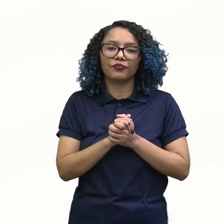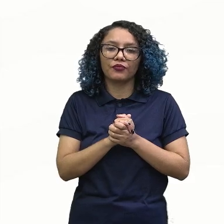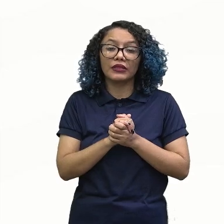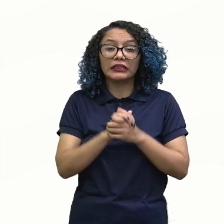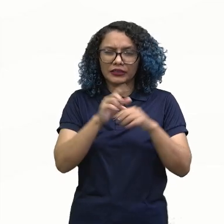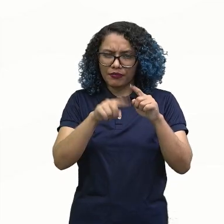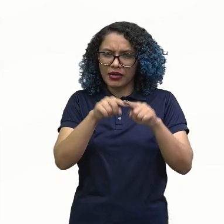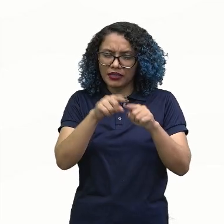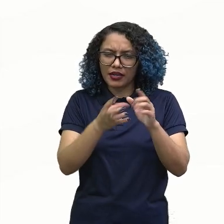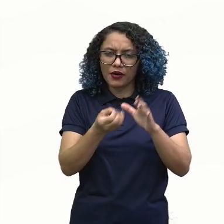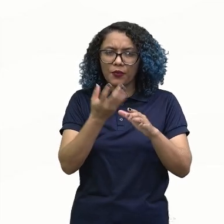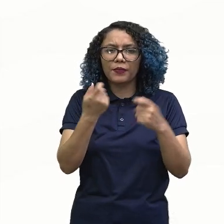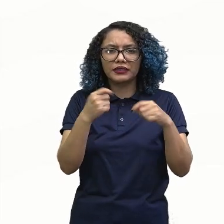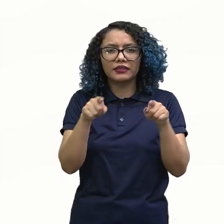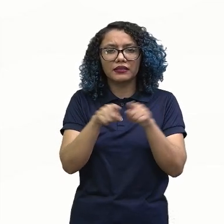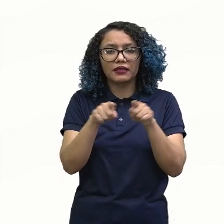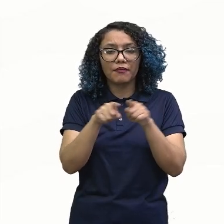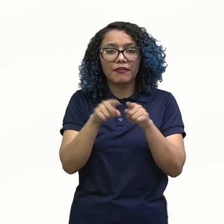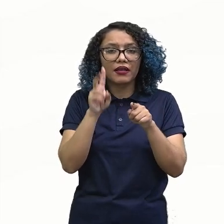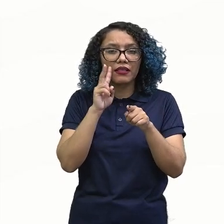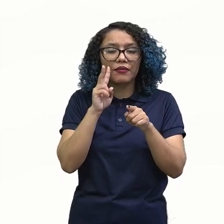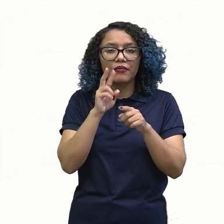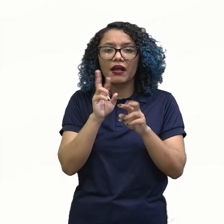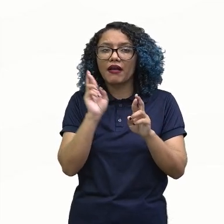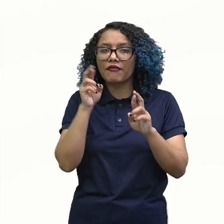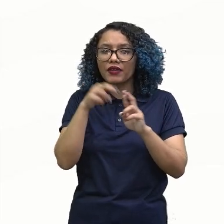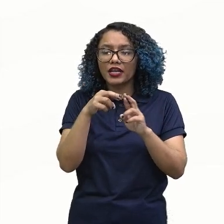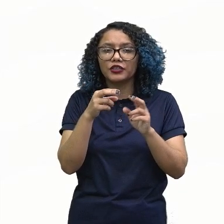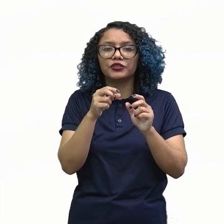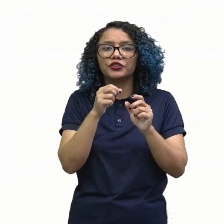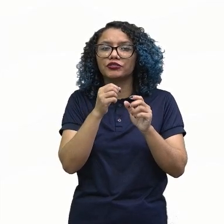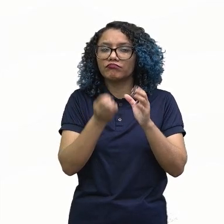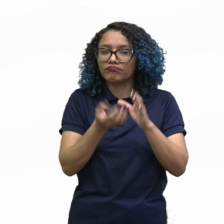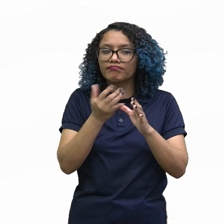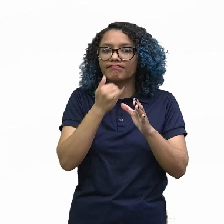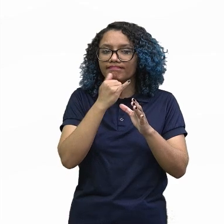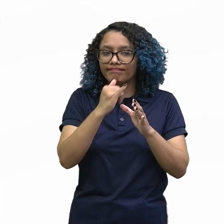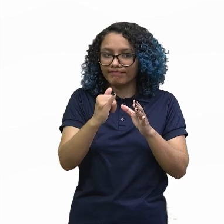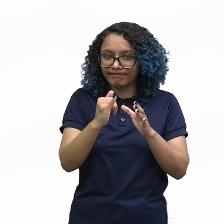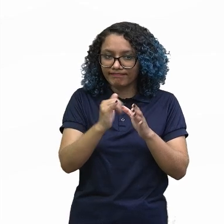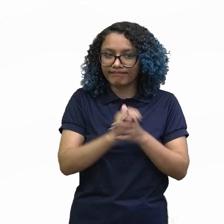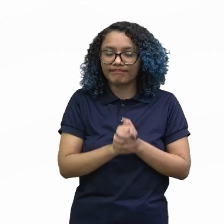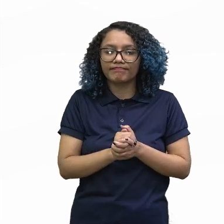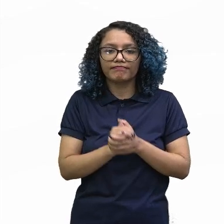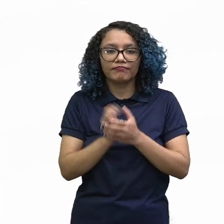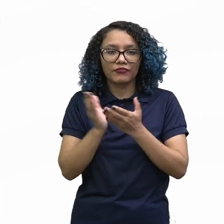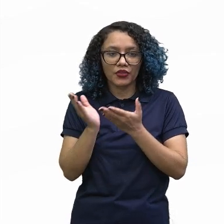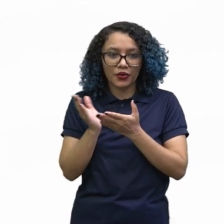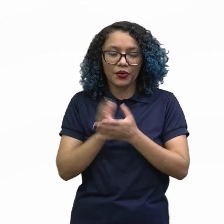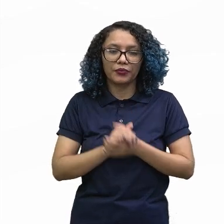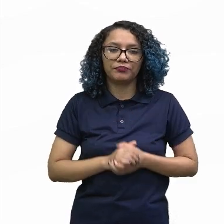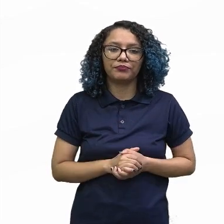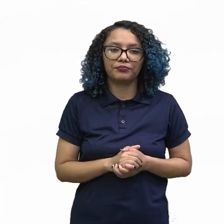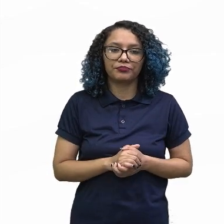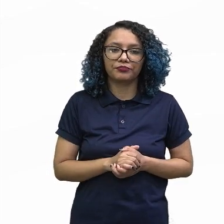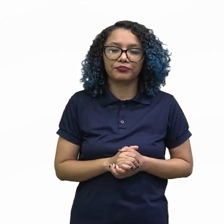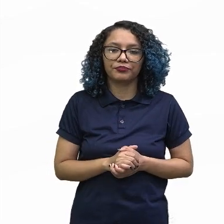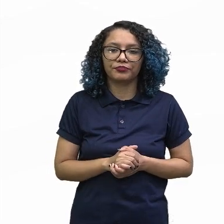também lembrar de um gerador de energia. Vejam aí. o gerador de